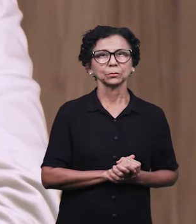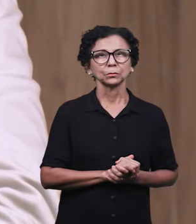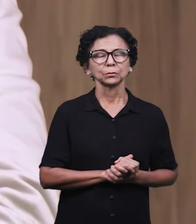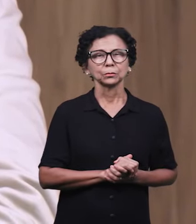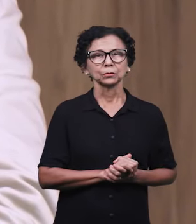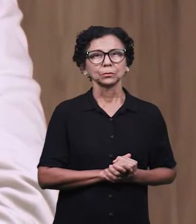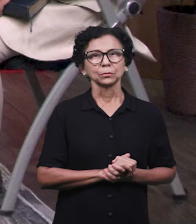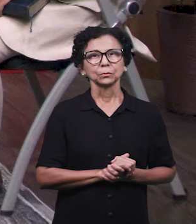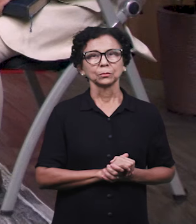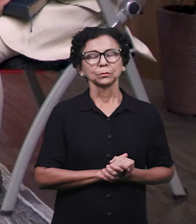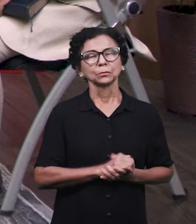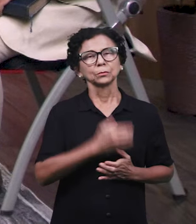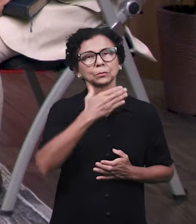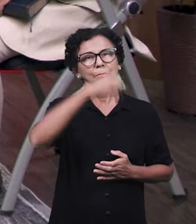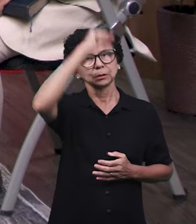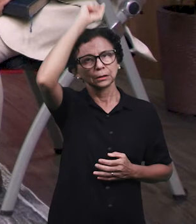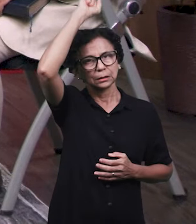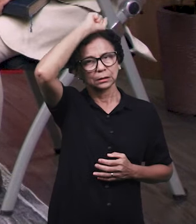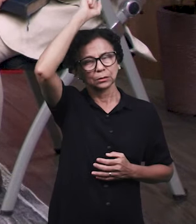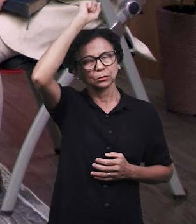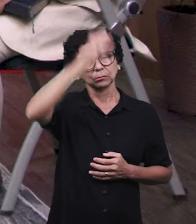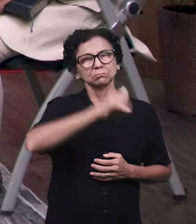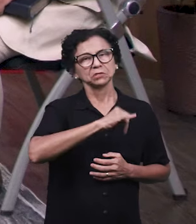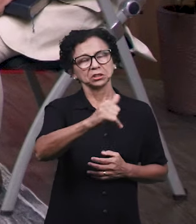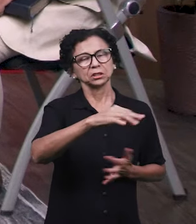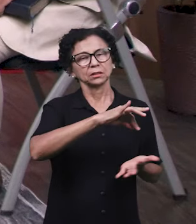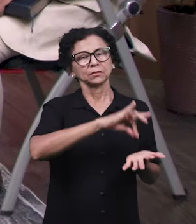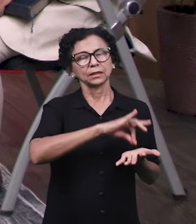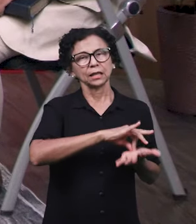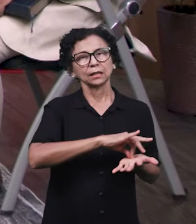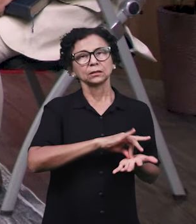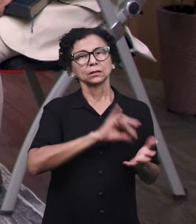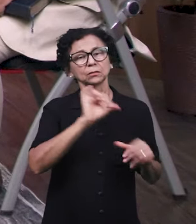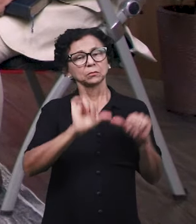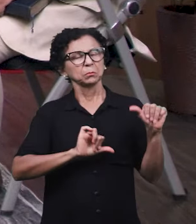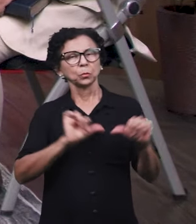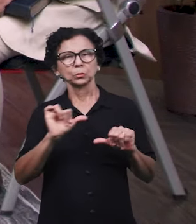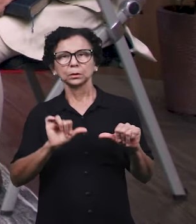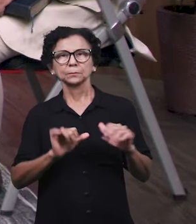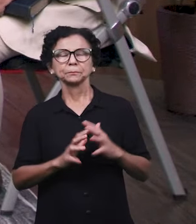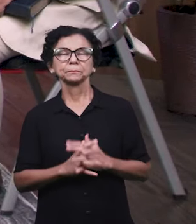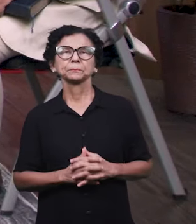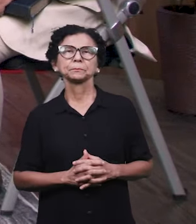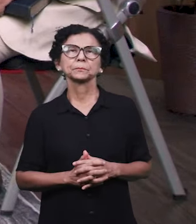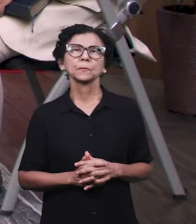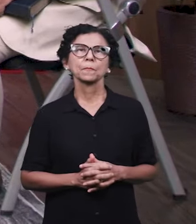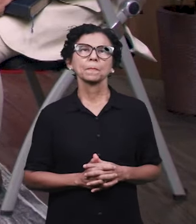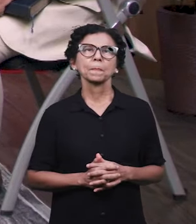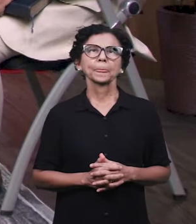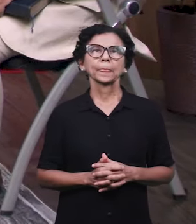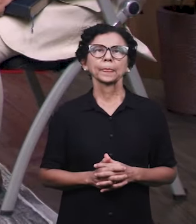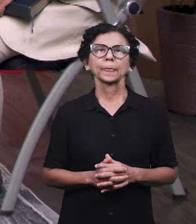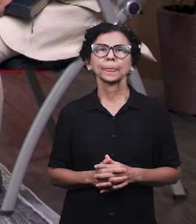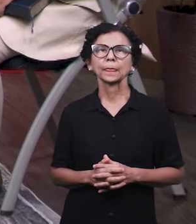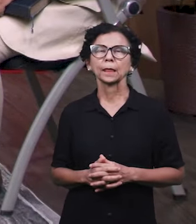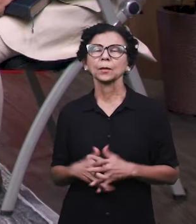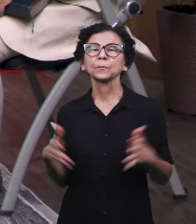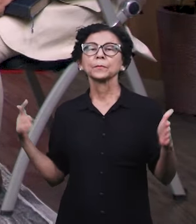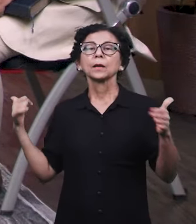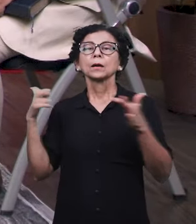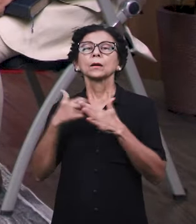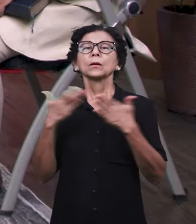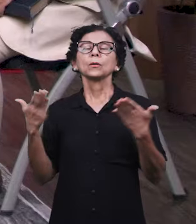obsoletas. Então, trazendo isso para os dias dos nossos filhos, né? Para a questão